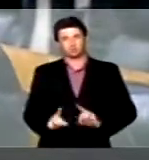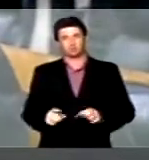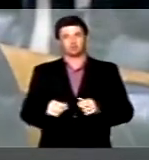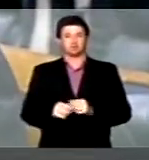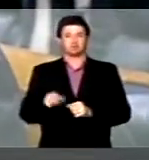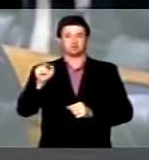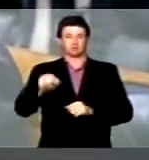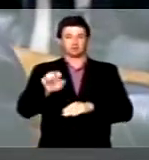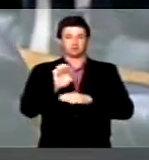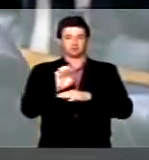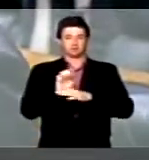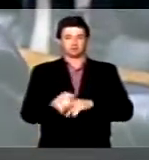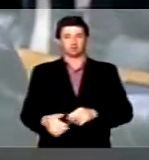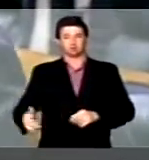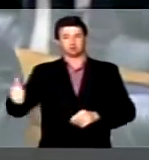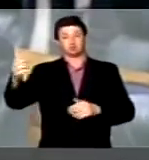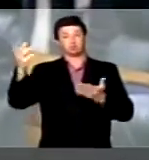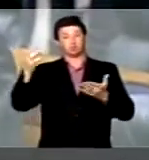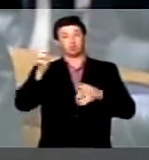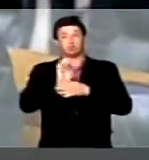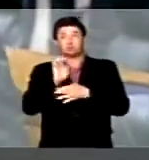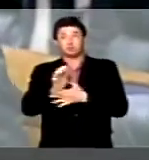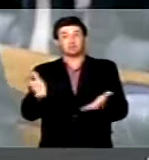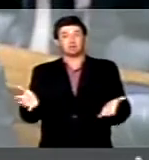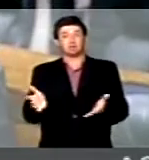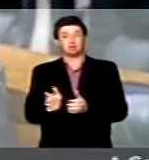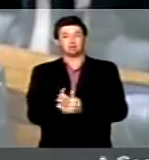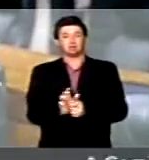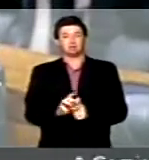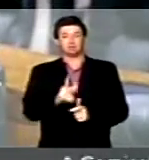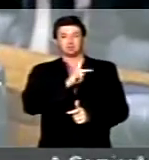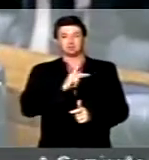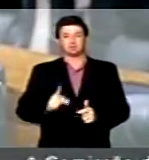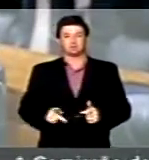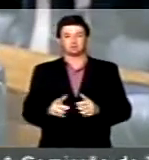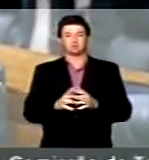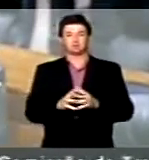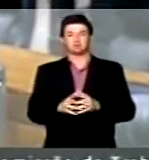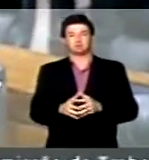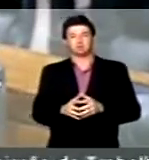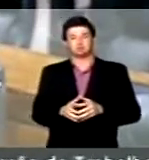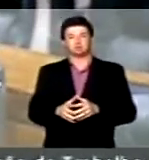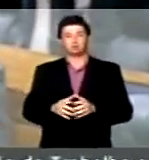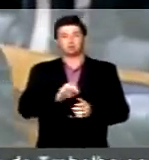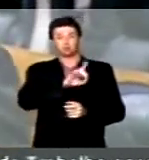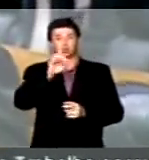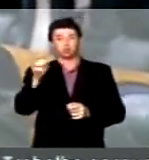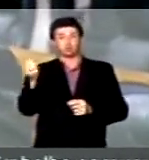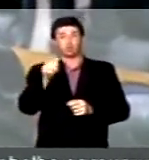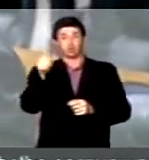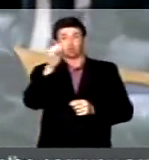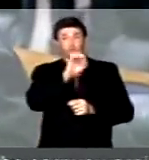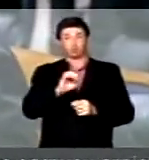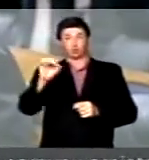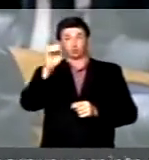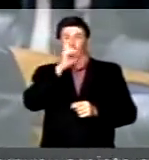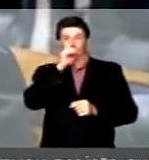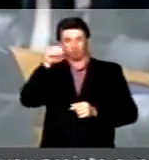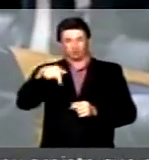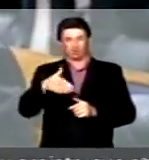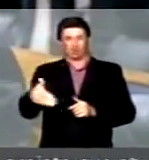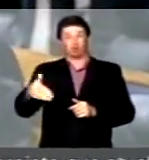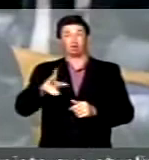deficientes daquele estado. Estado, meu caro presidente Zalci, que no dia 11 de outubro, neste